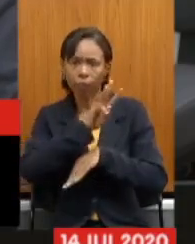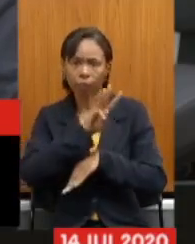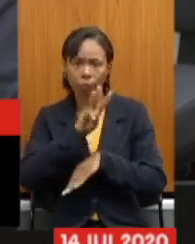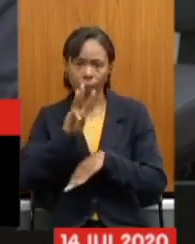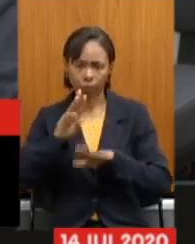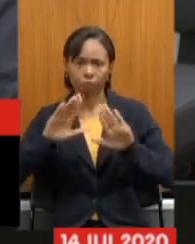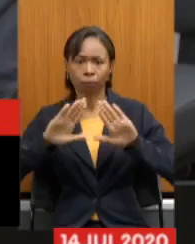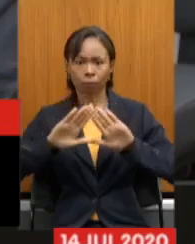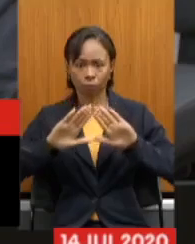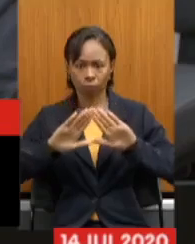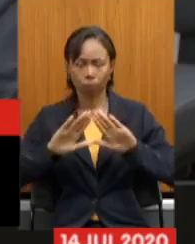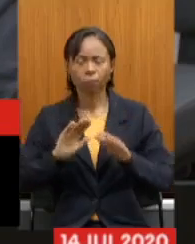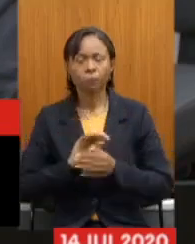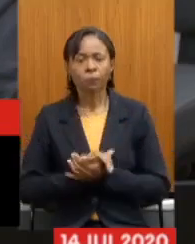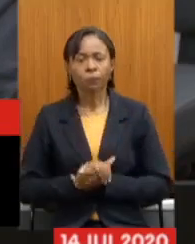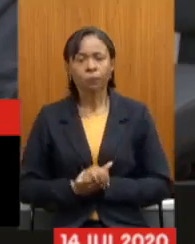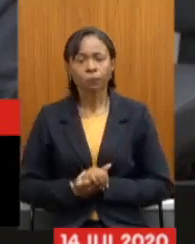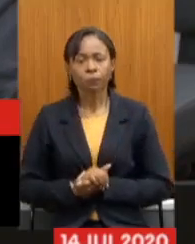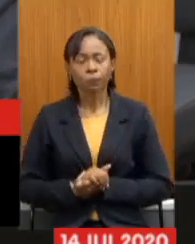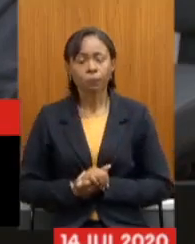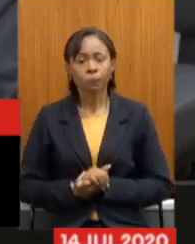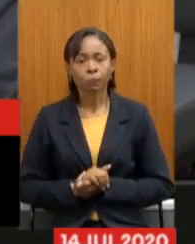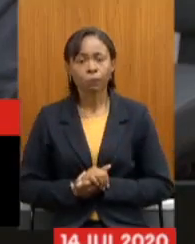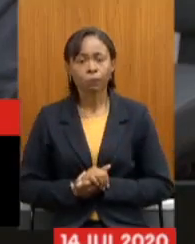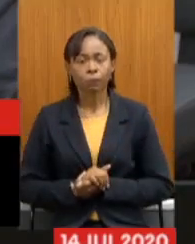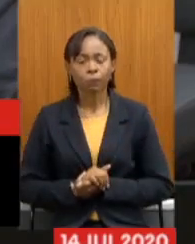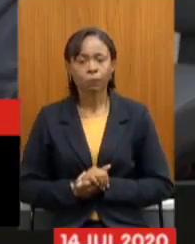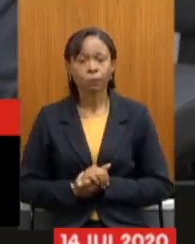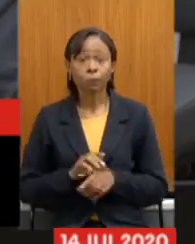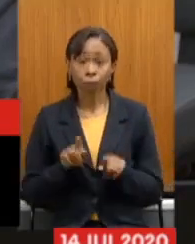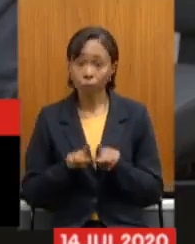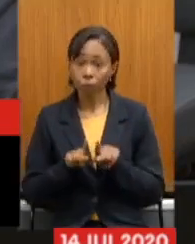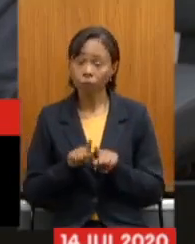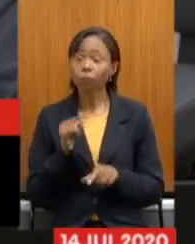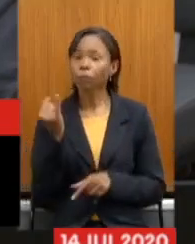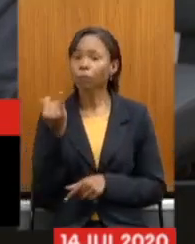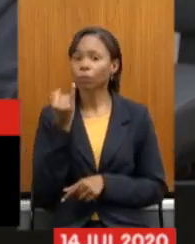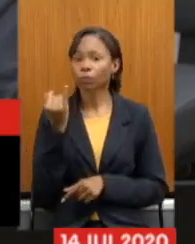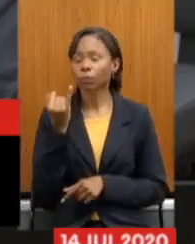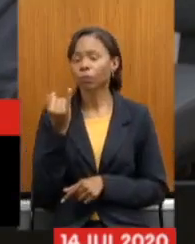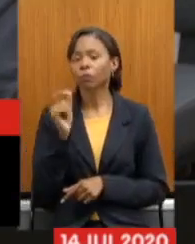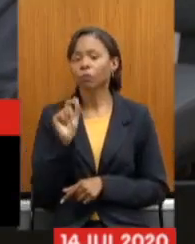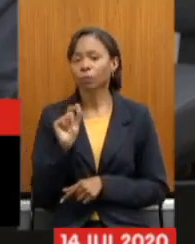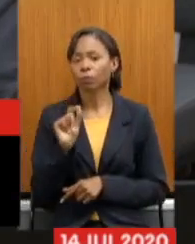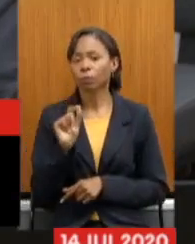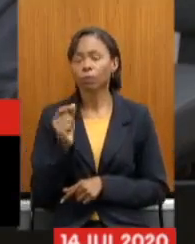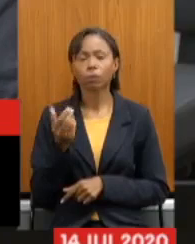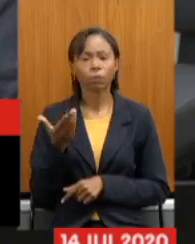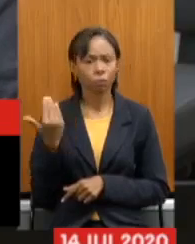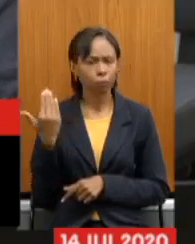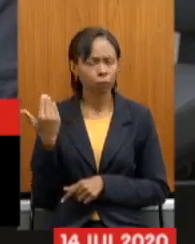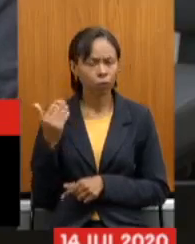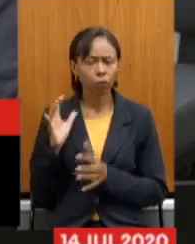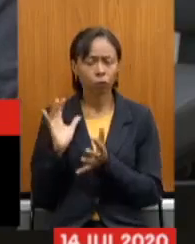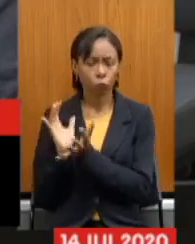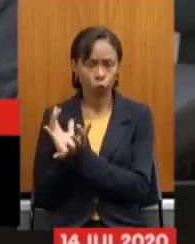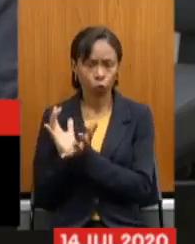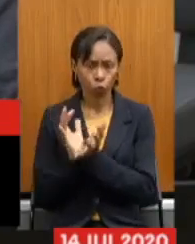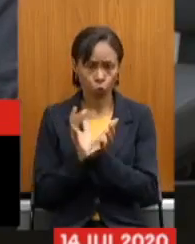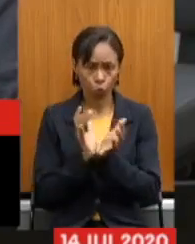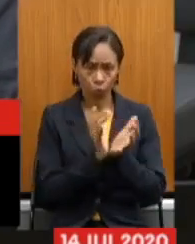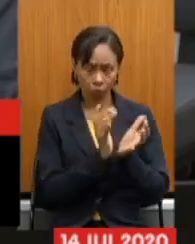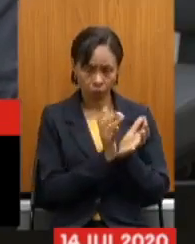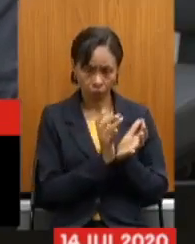Assembleia. Convém também frisar que, segundo o entendimento já manifestado pelas comissões da